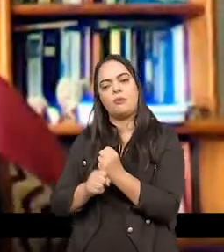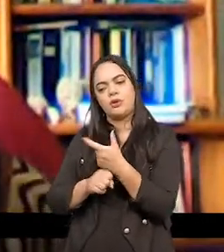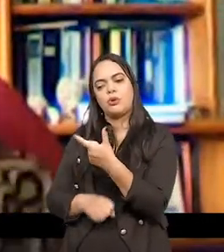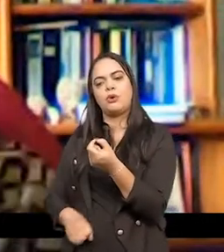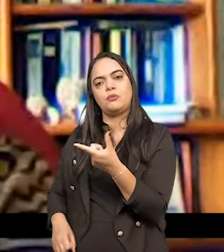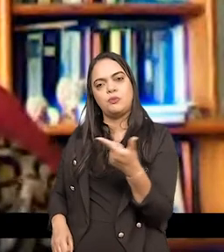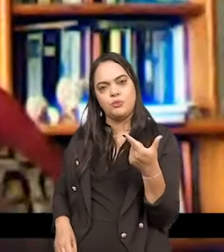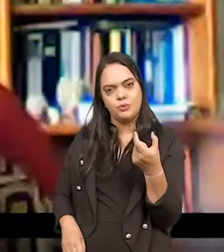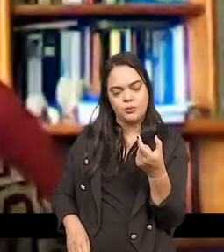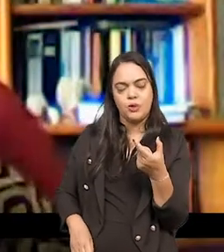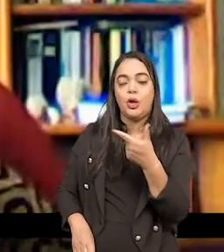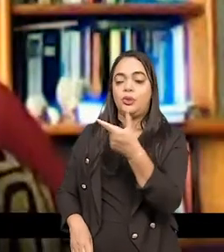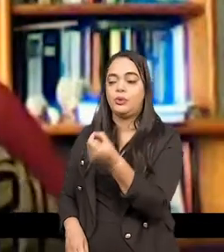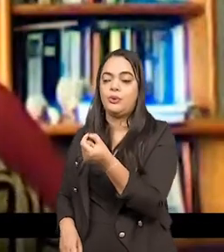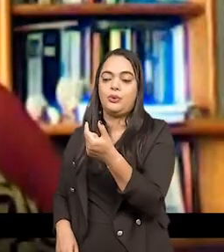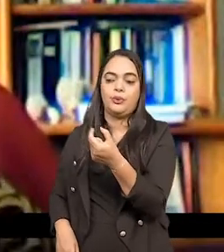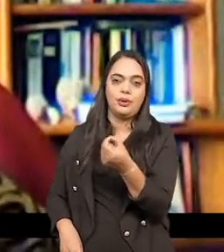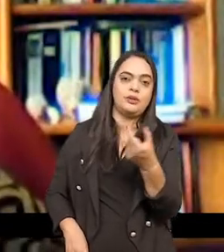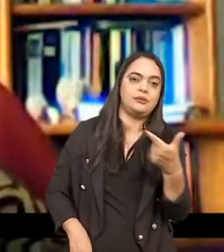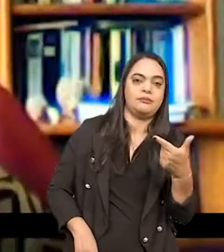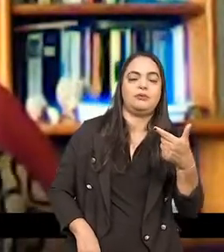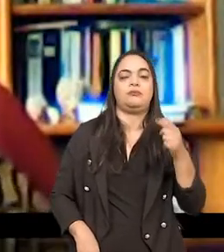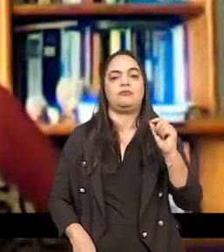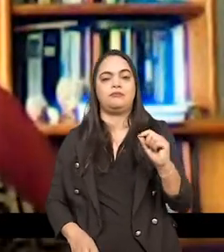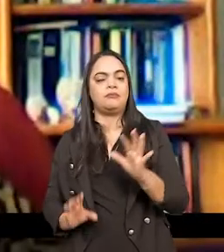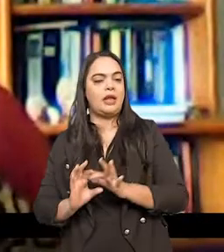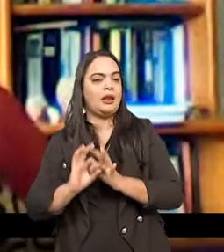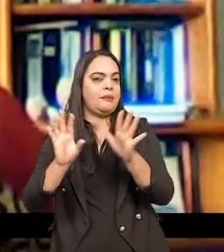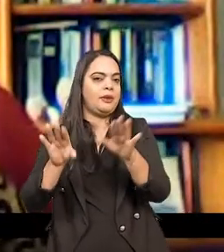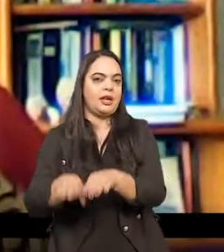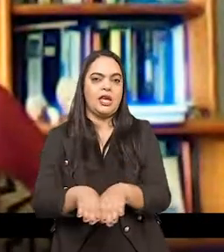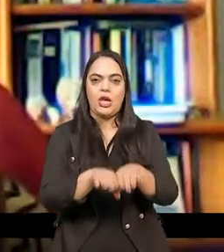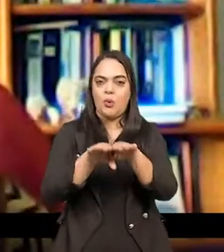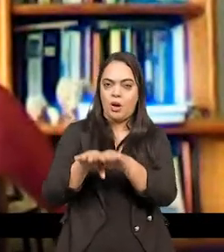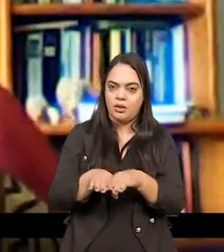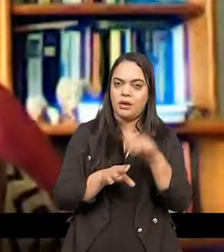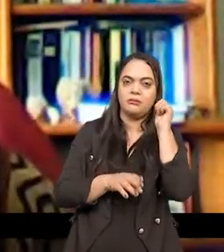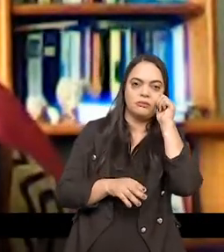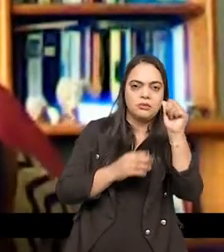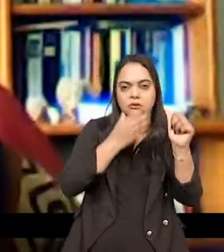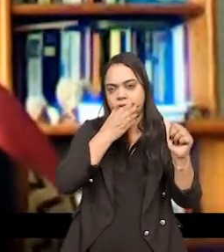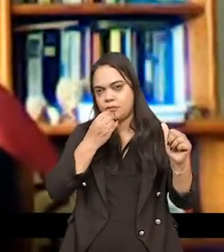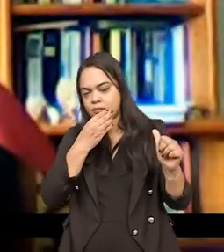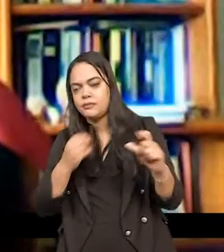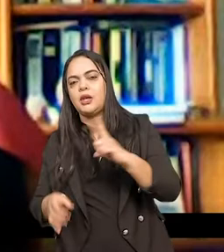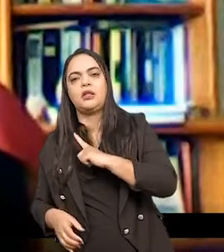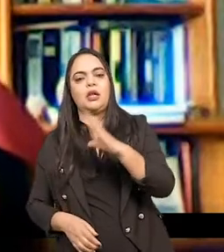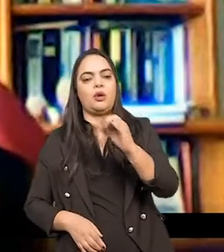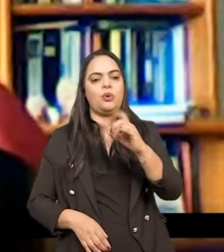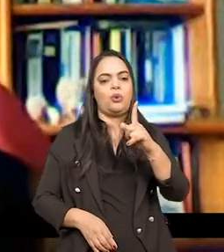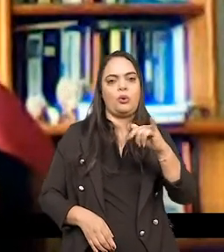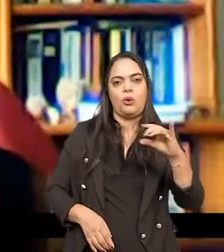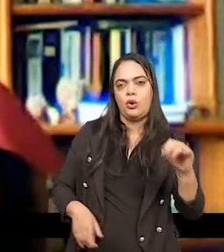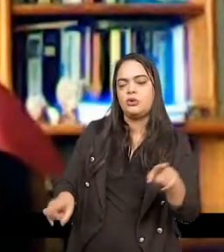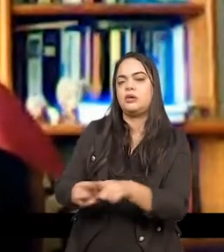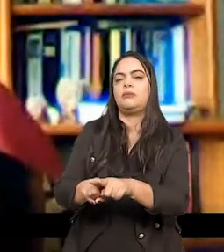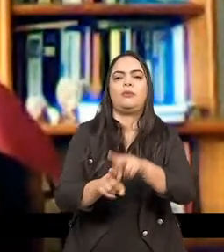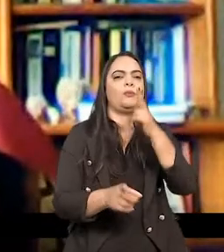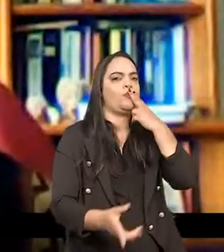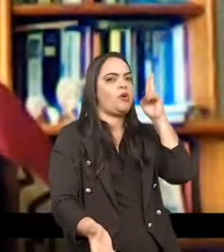código que estabelece a igualdade entre os sexos. Bom, nós temos um código, nós temos uma carta maravilhosa, que é a carta